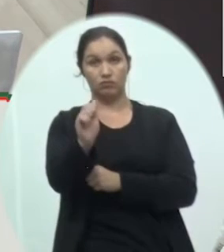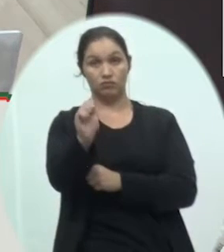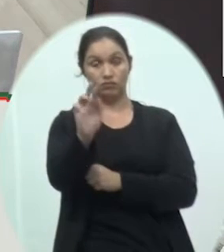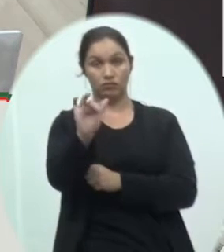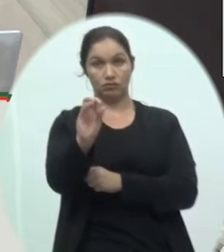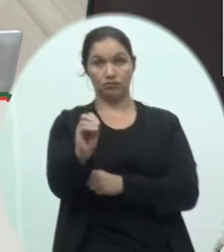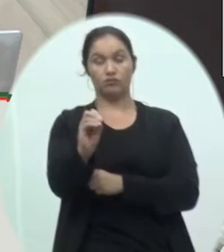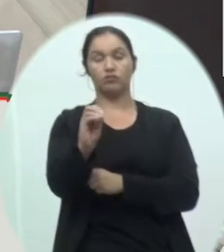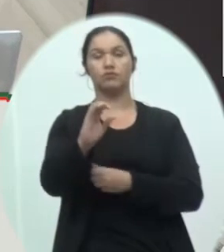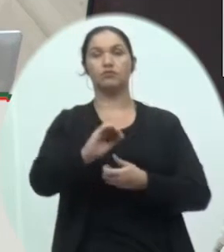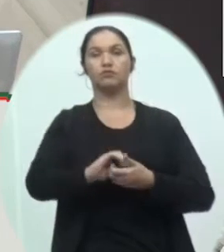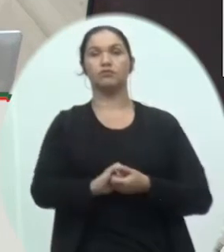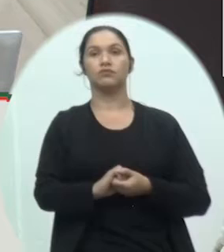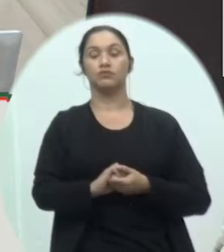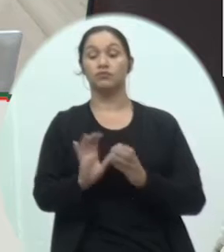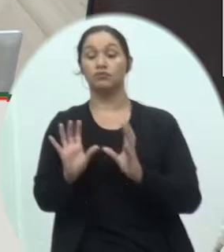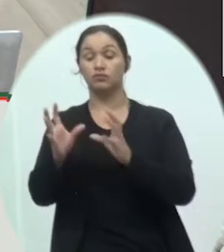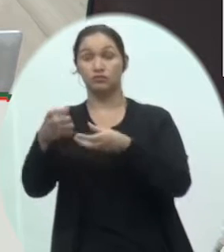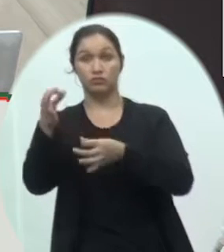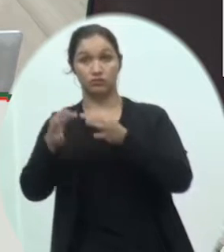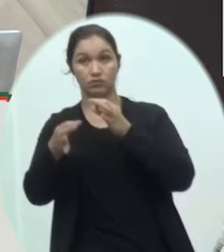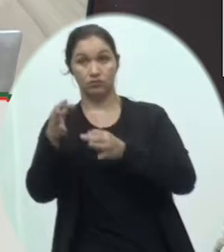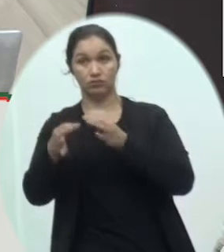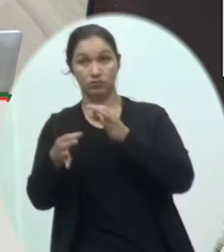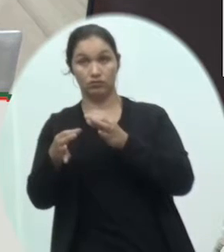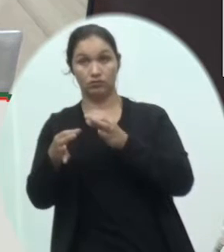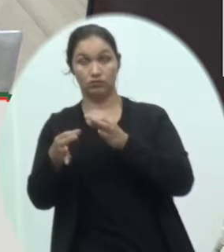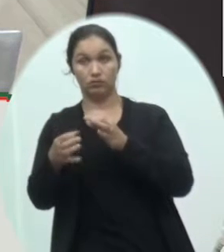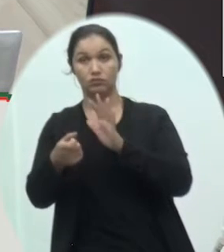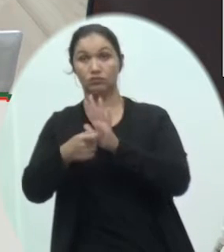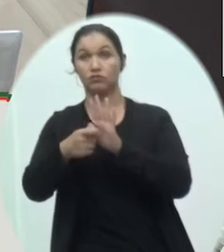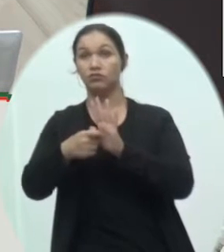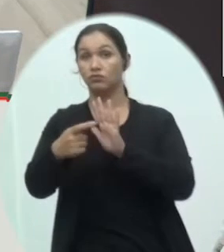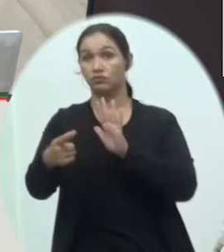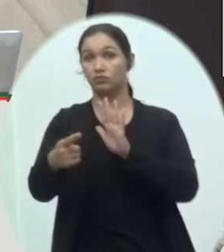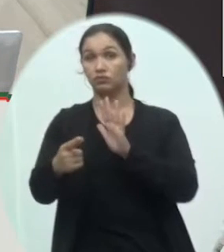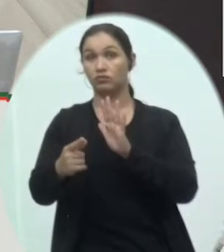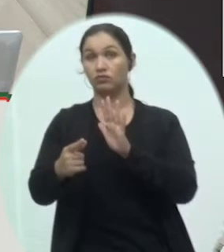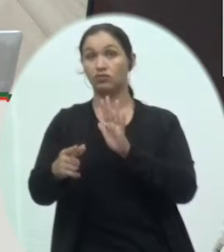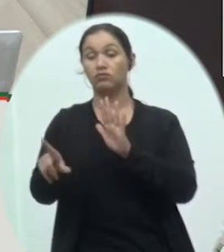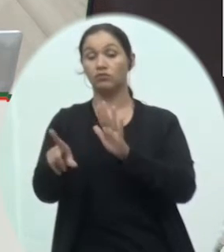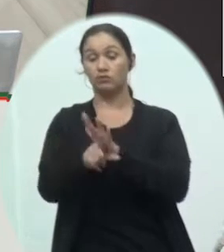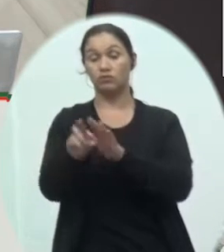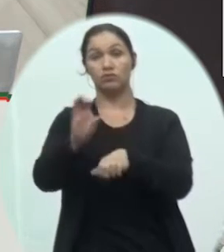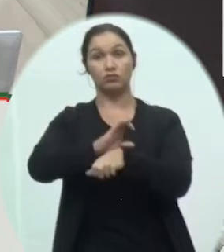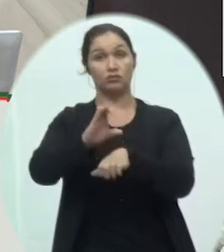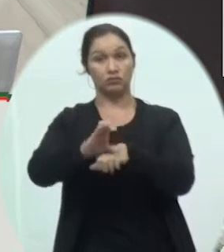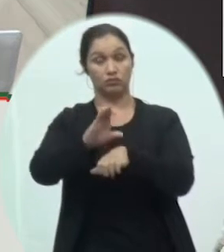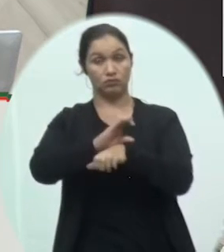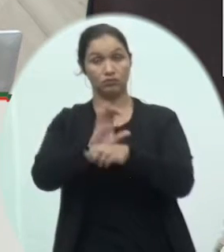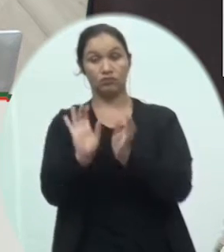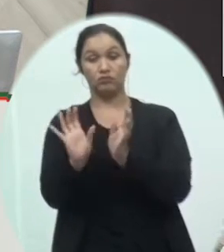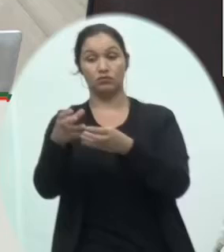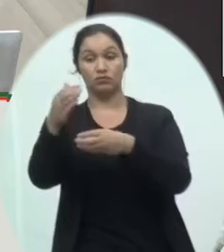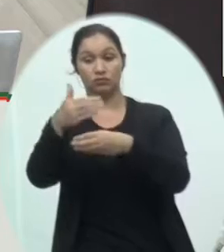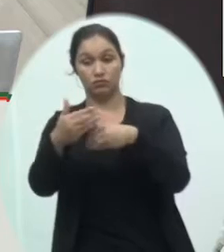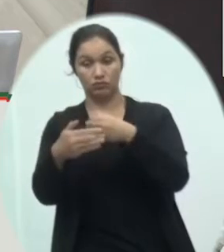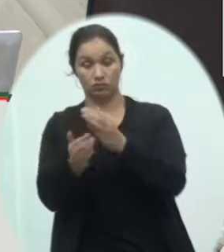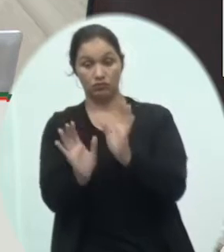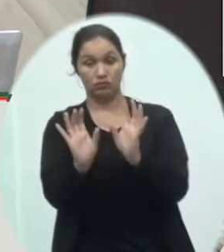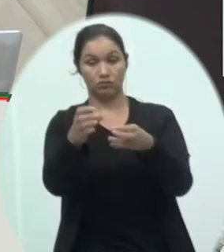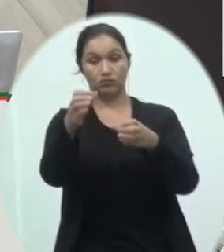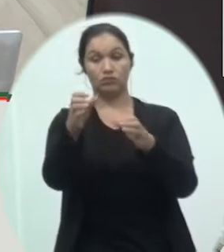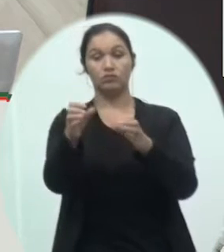Outras Providências. A Comissão de Justiça e Redação opinou pela legalidade e constitucionalidade. As Comissões de Obras,